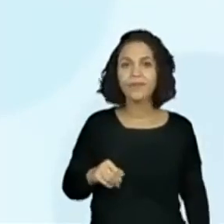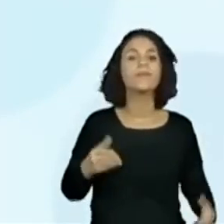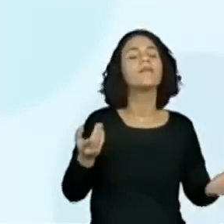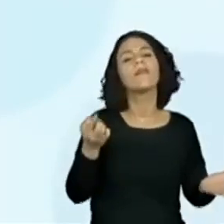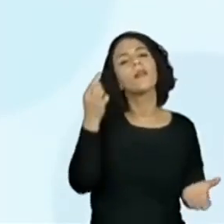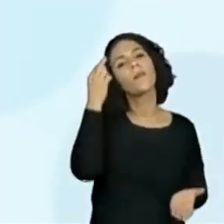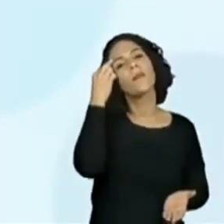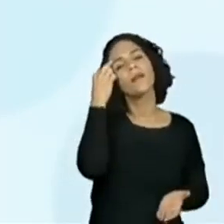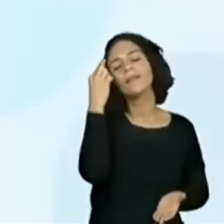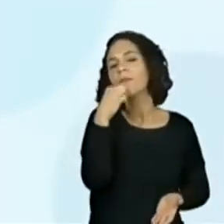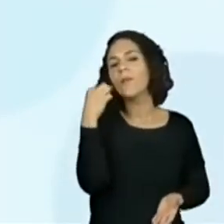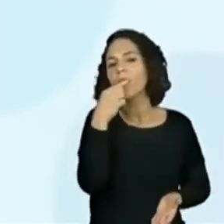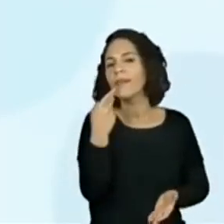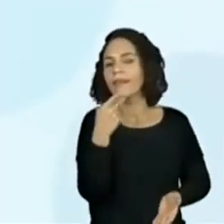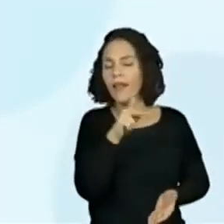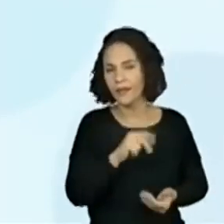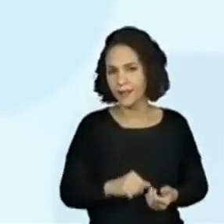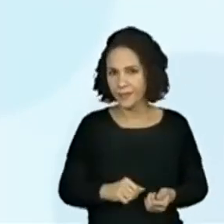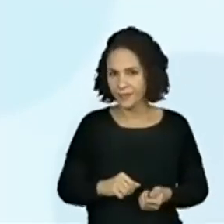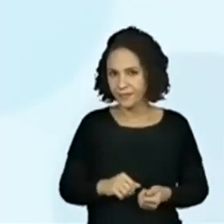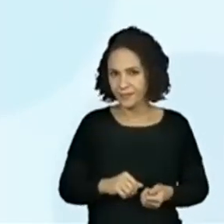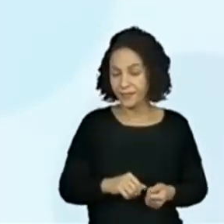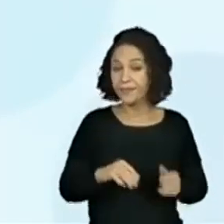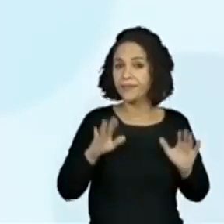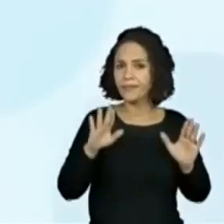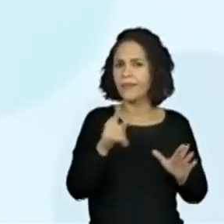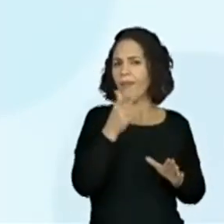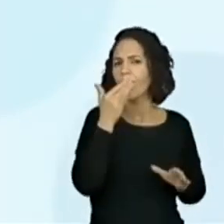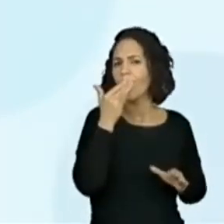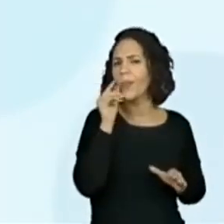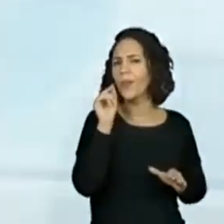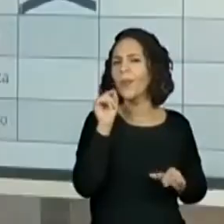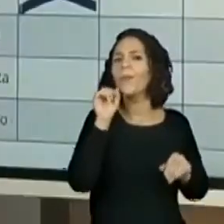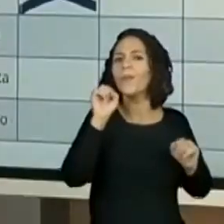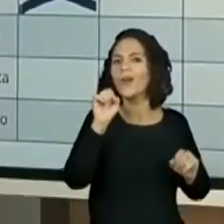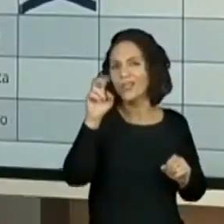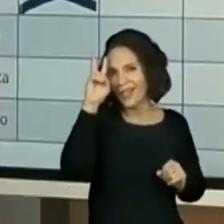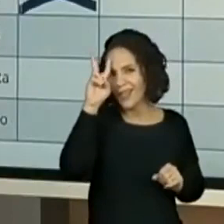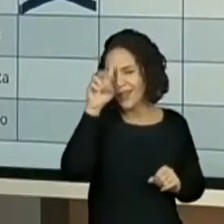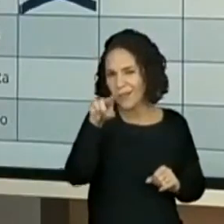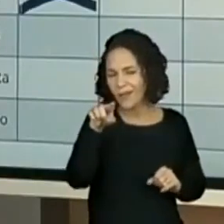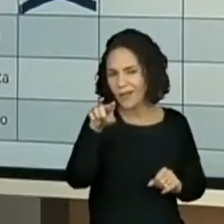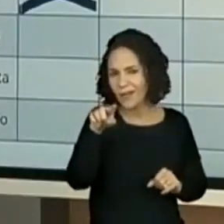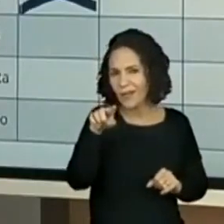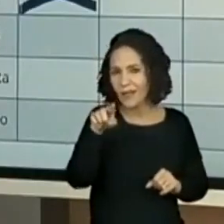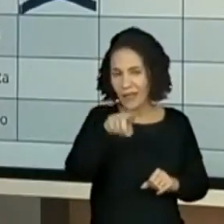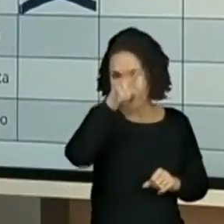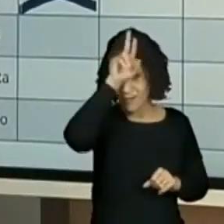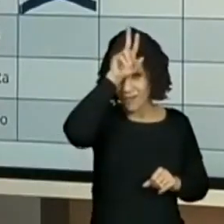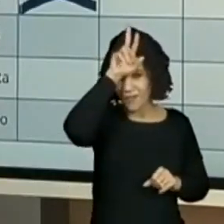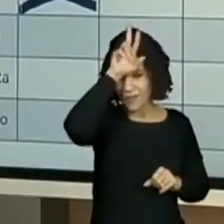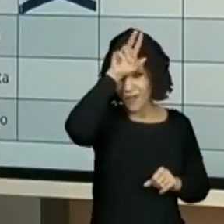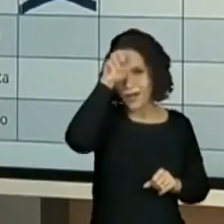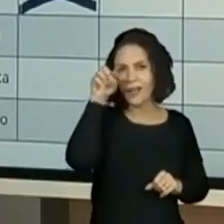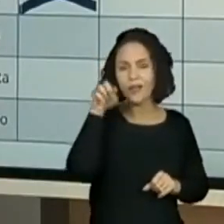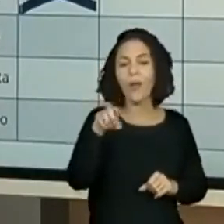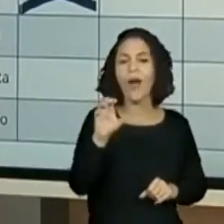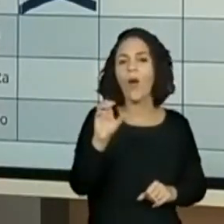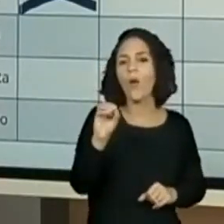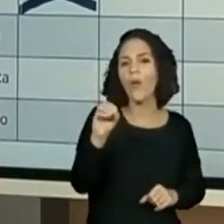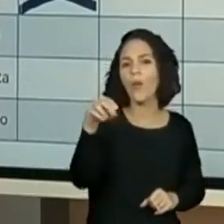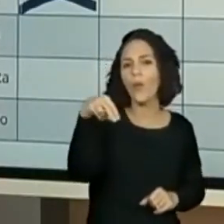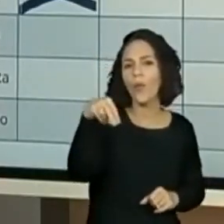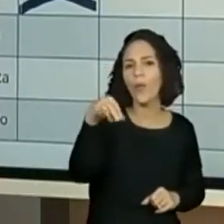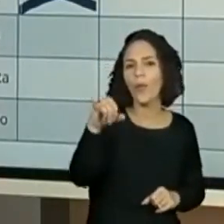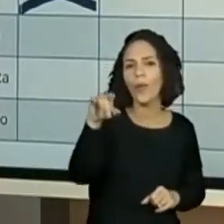aparelho bucal da barata. De acordo com a alimentação, que pode aí ser... A barata é um inseto onívoro, não é?